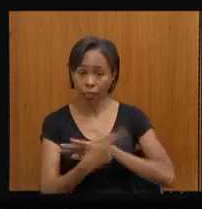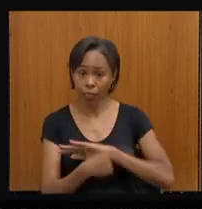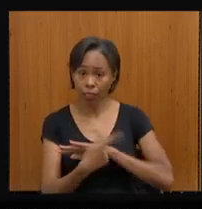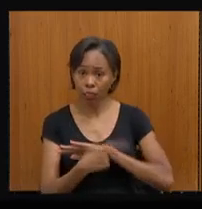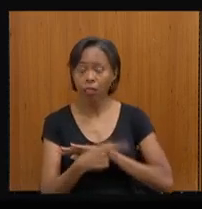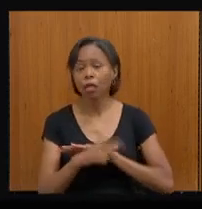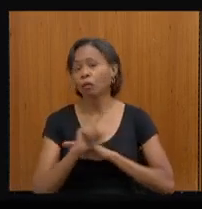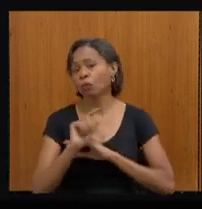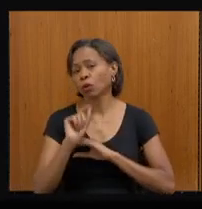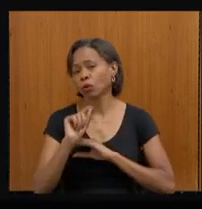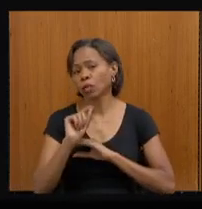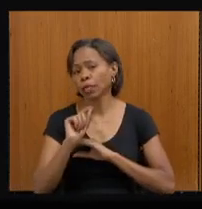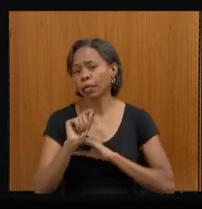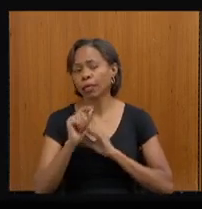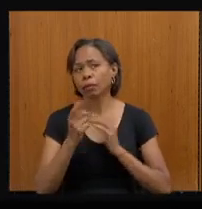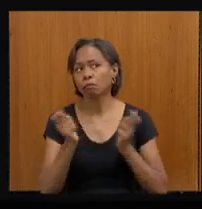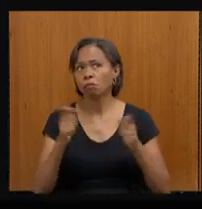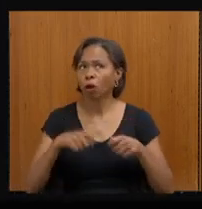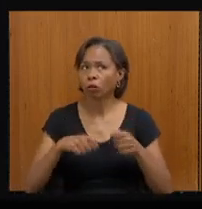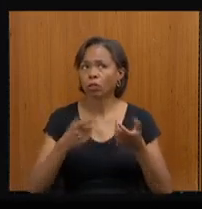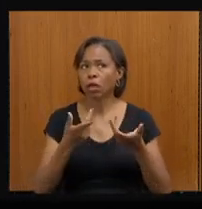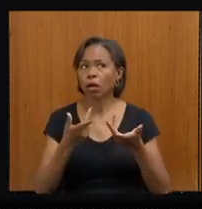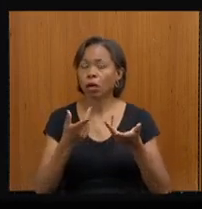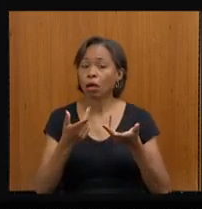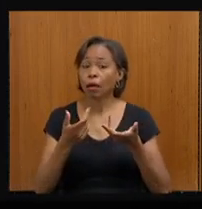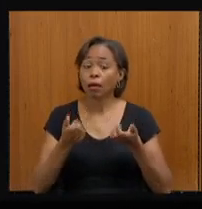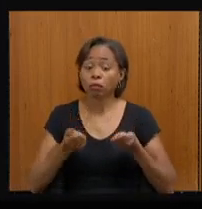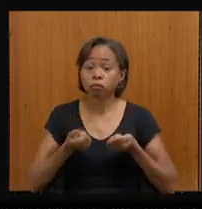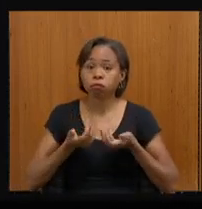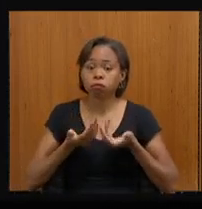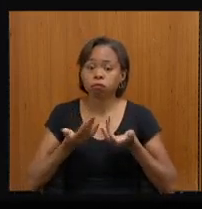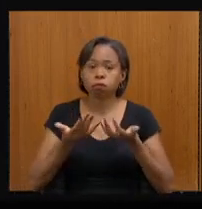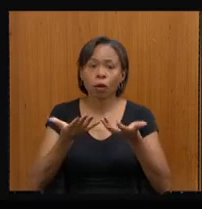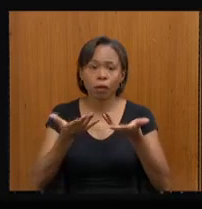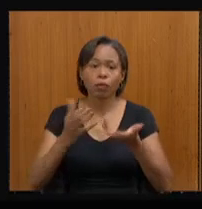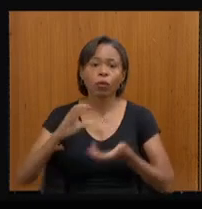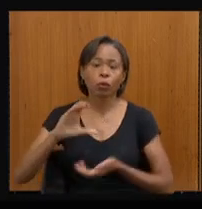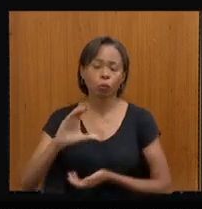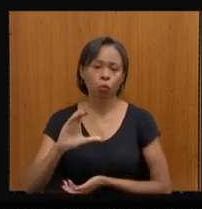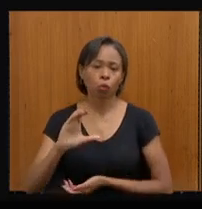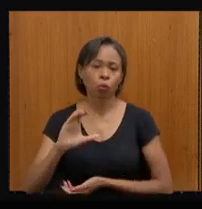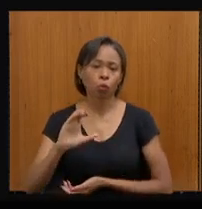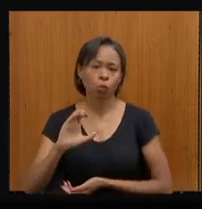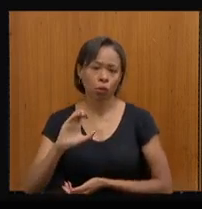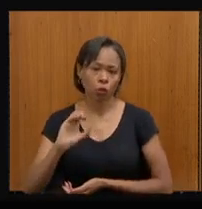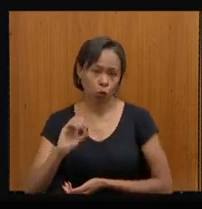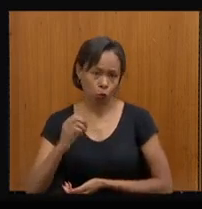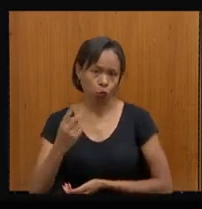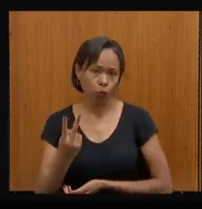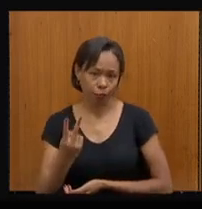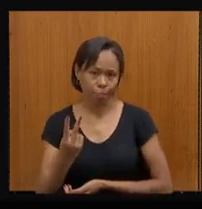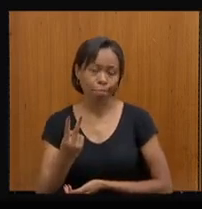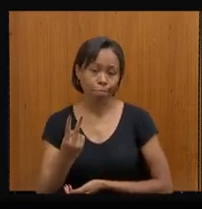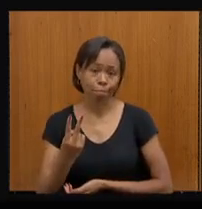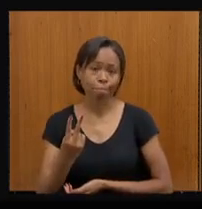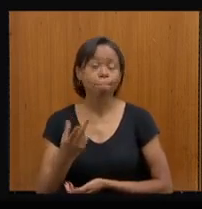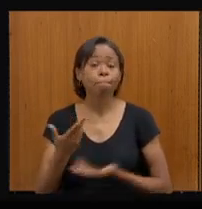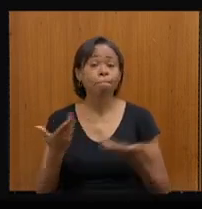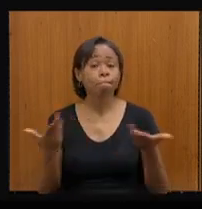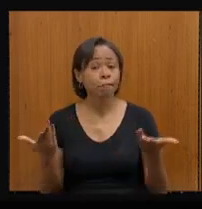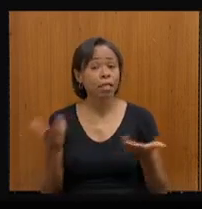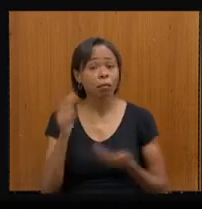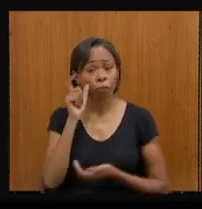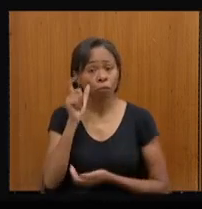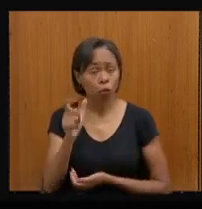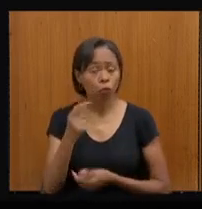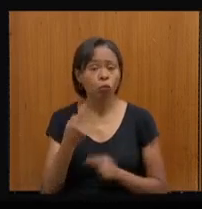frente em termos de nível de emissões de carbono que passa a ser um requisito a partir de agora é interessante isso aí porque